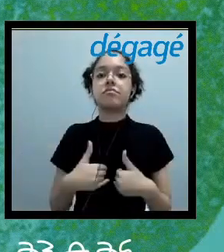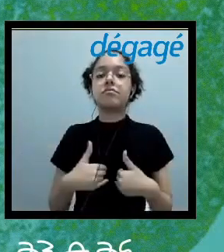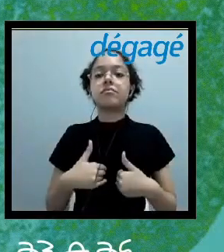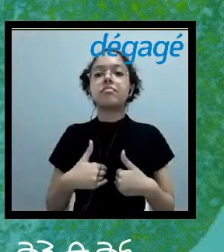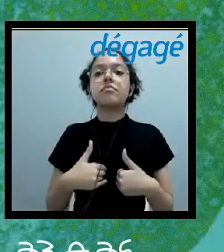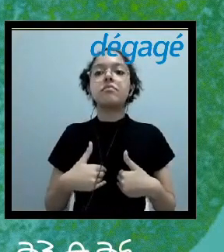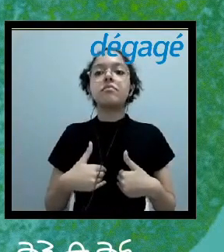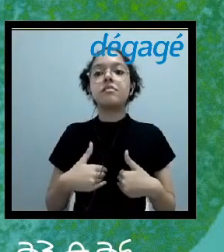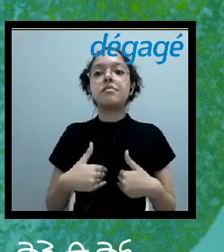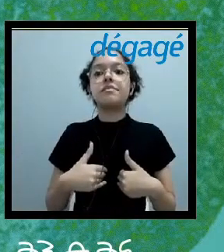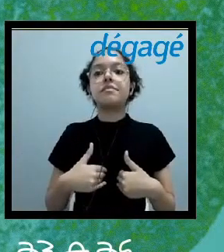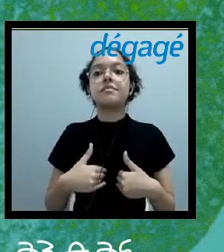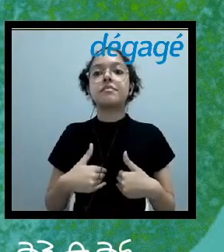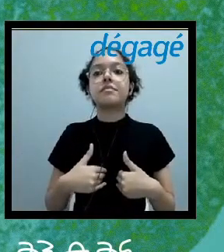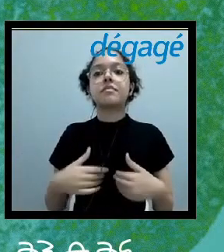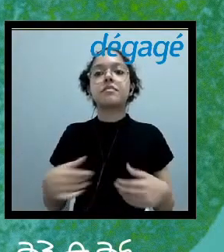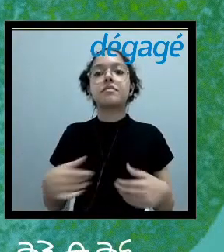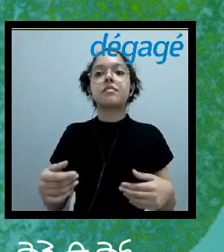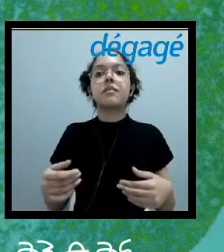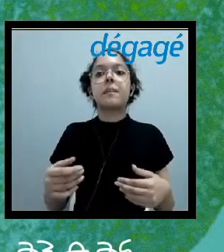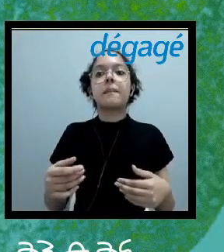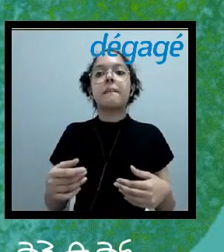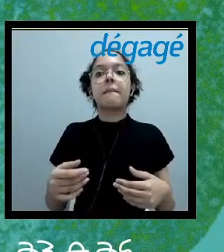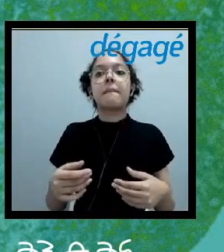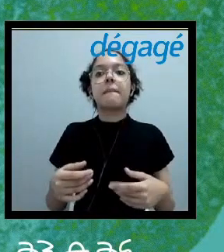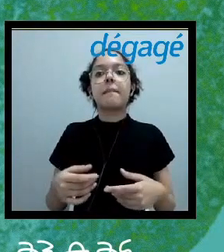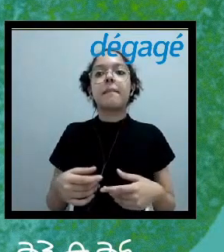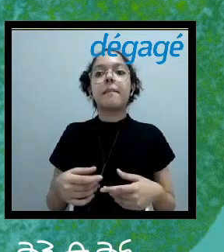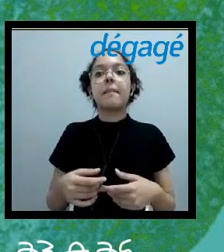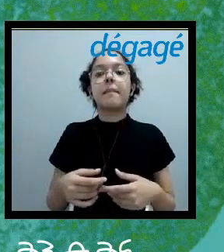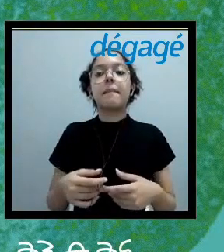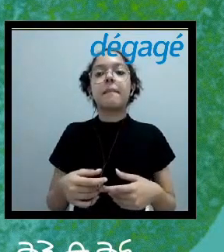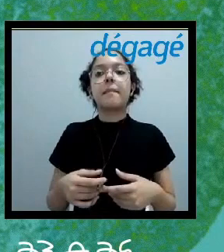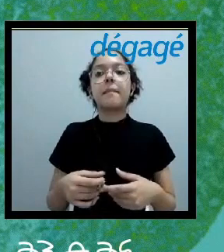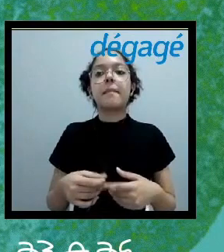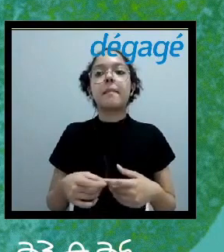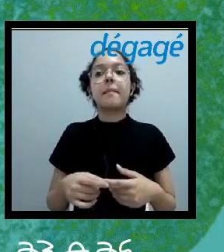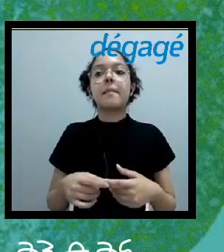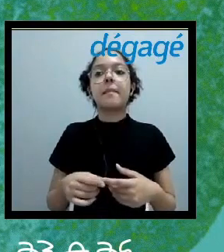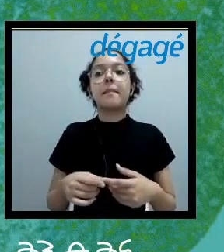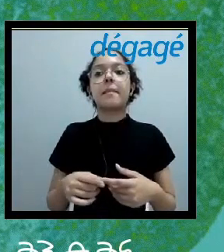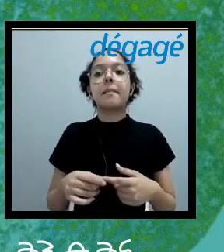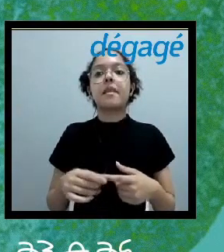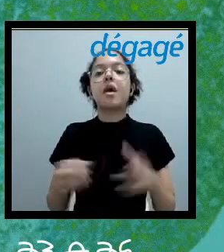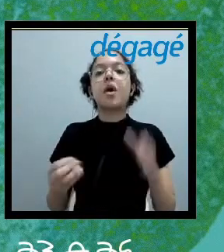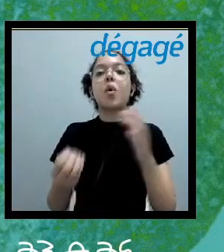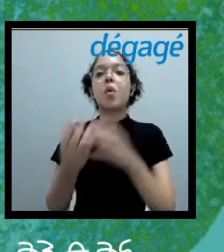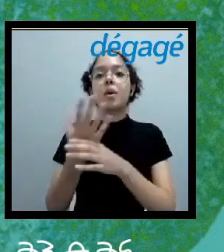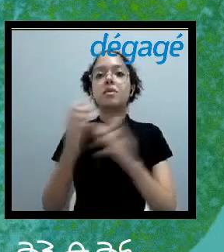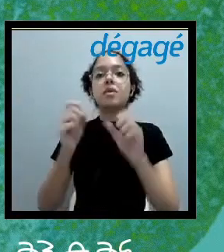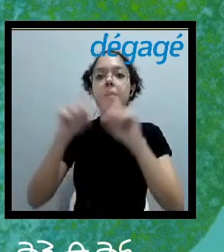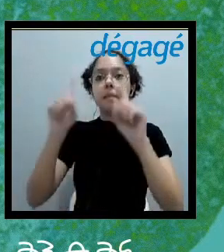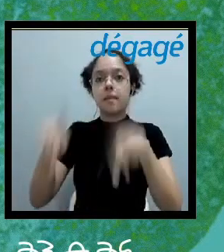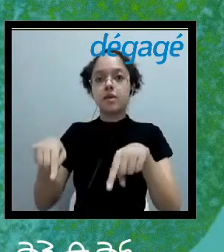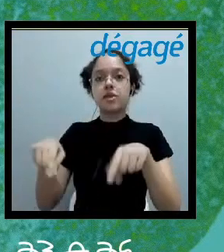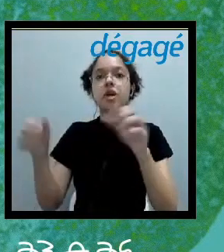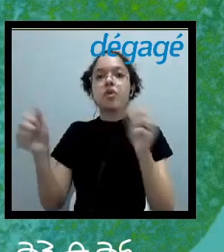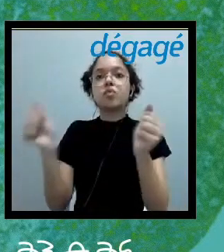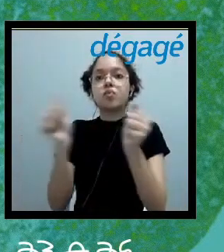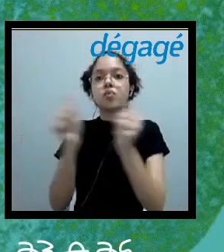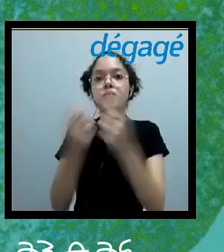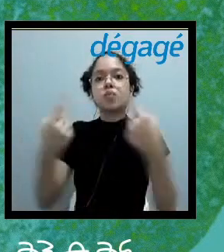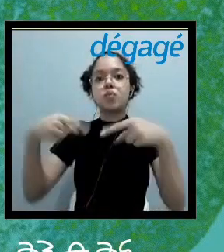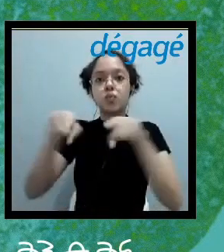Principalmente, eu sempre tive uma relação de aproximação, principalmente depois que começou o projeto com as mães, de buscar essa relação